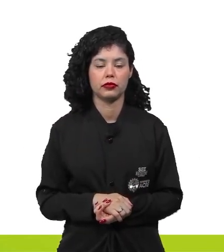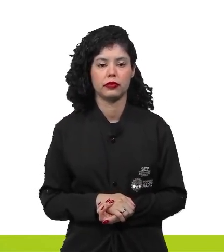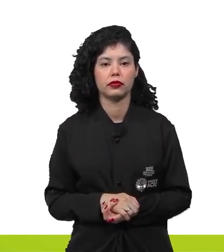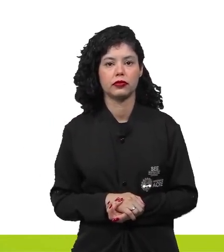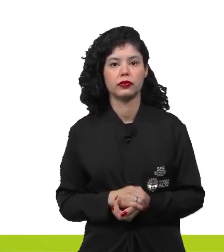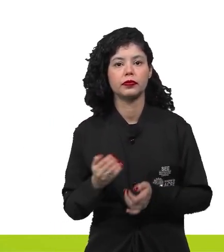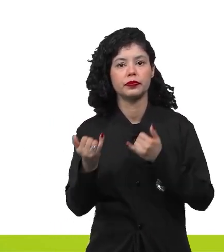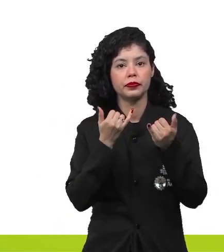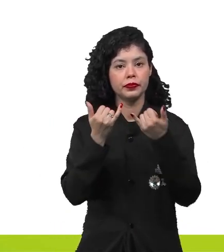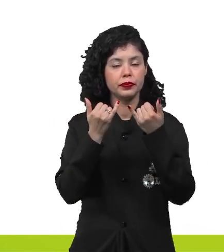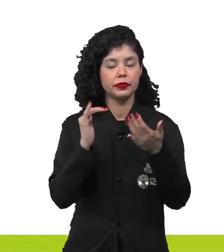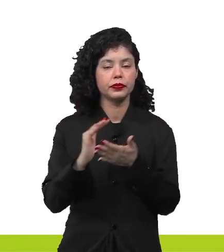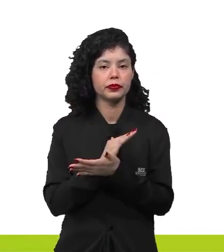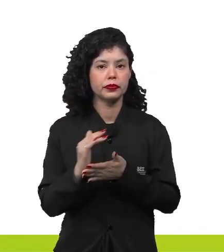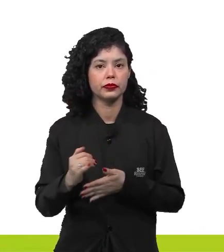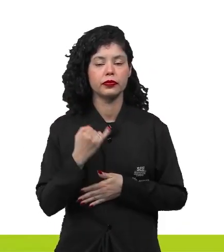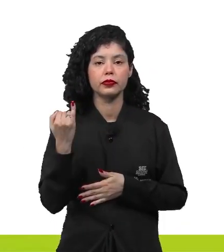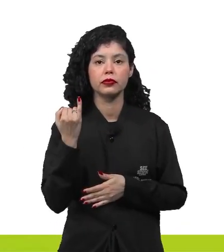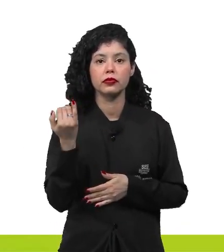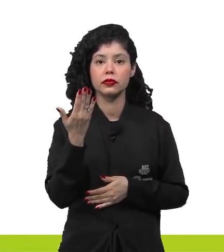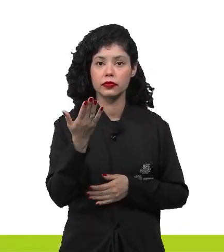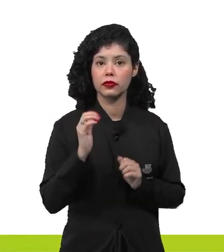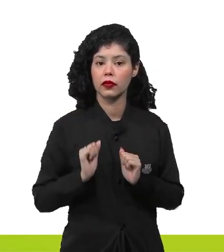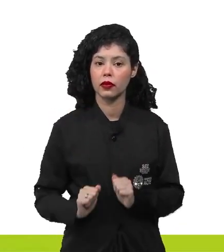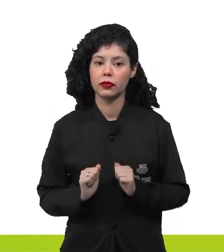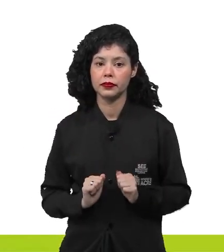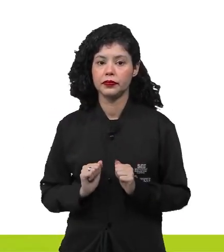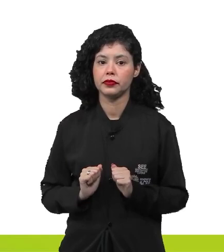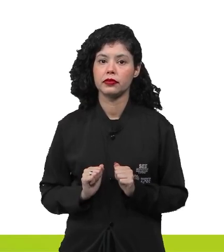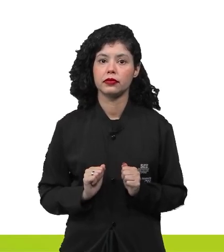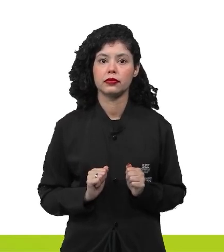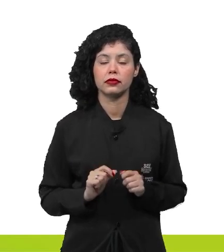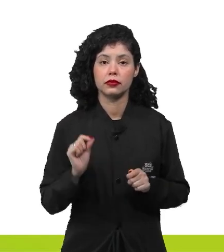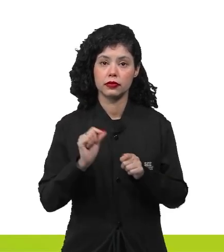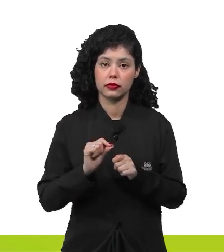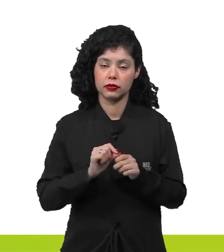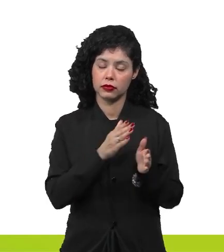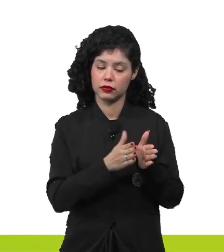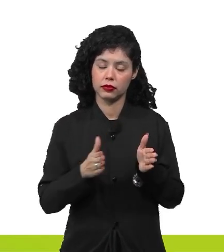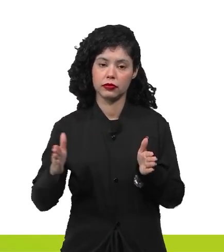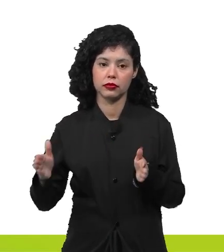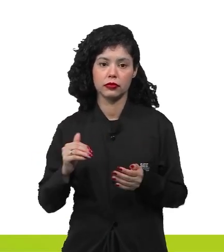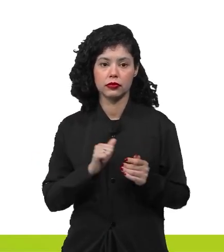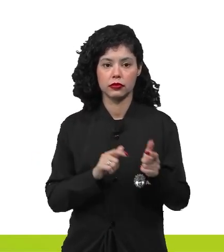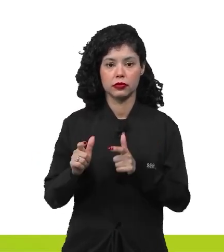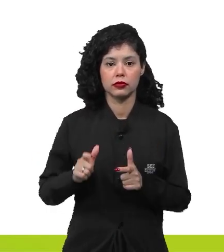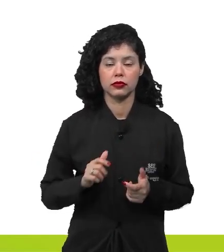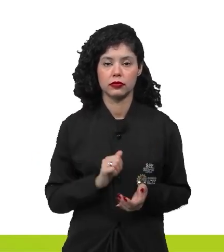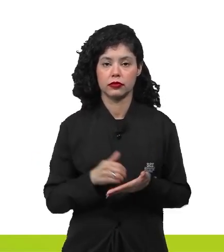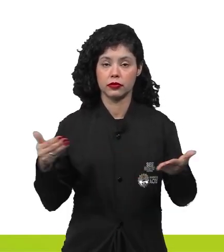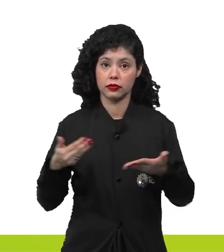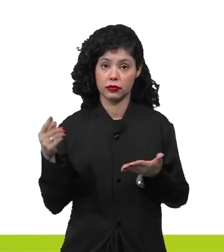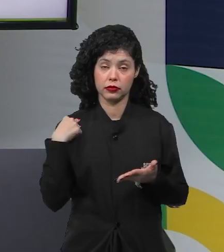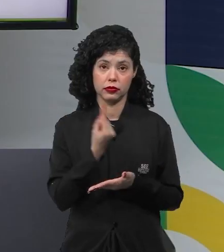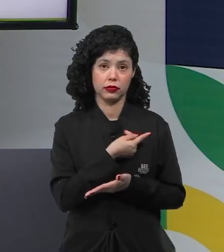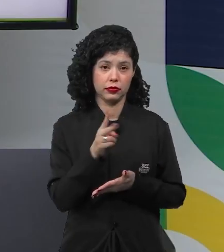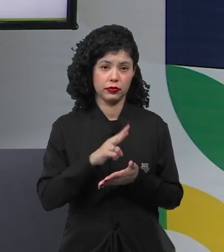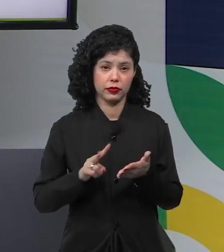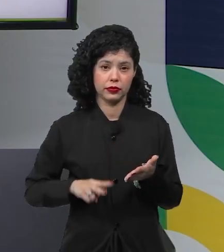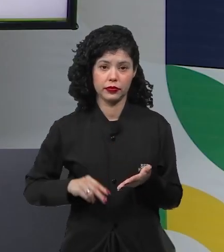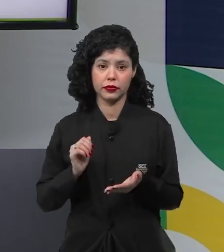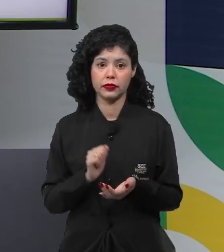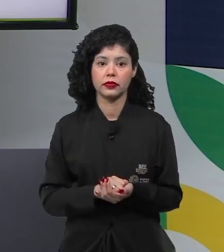algumas informações que são essenciais para que você possa navegar nesse local. Então, agora nós vamos ler